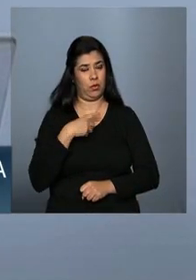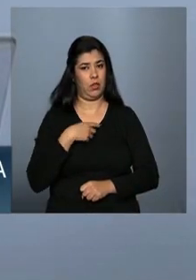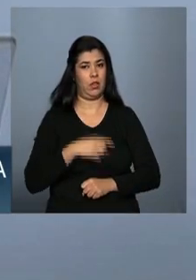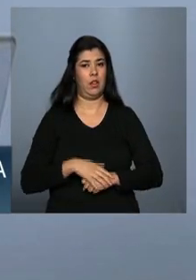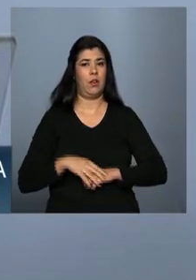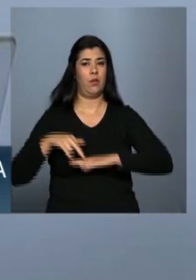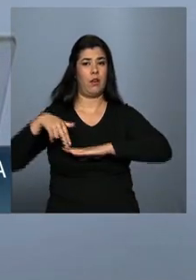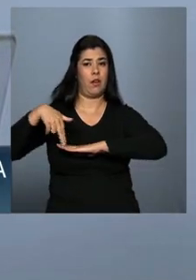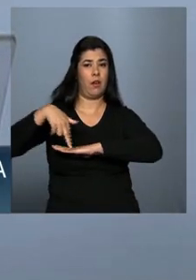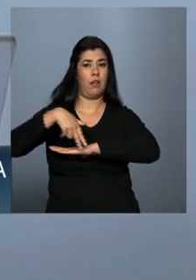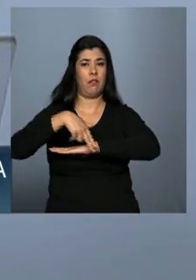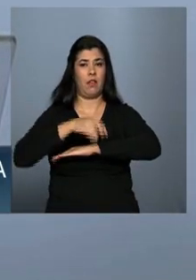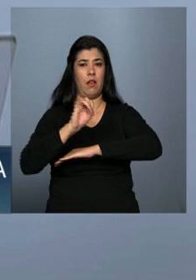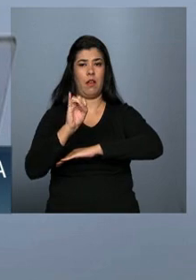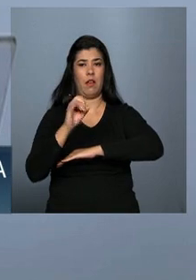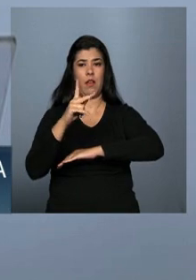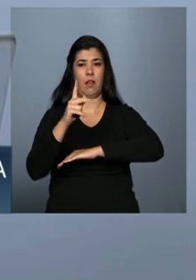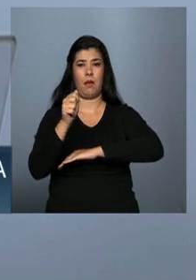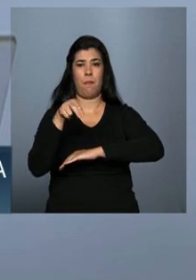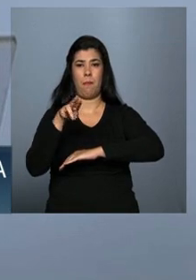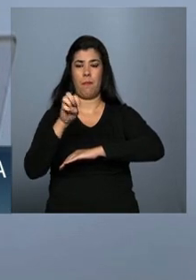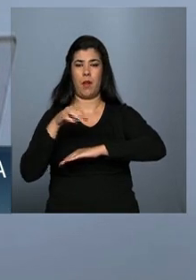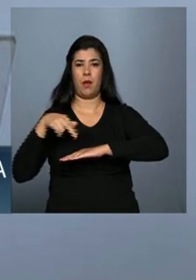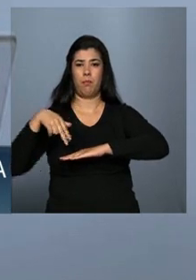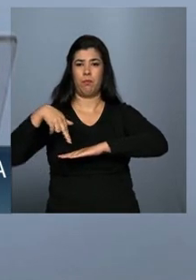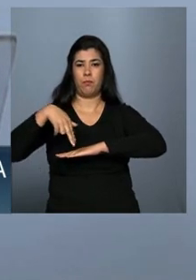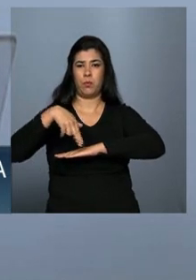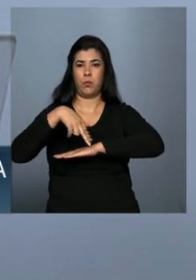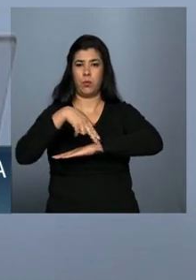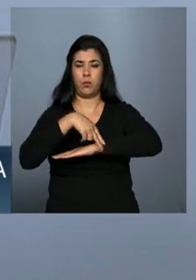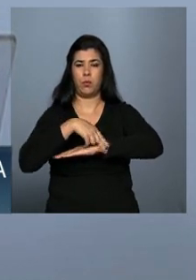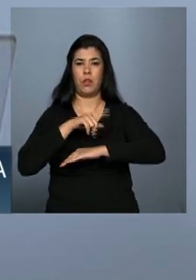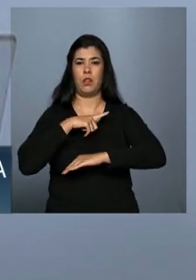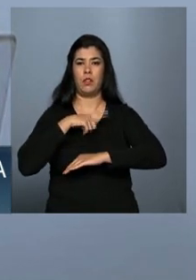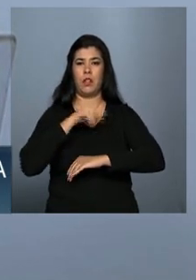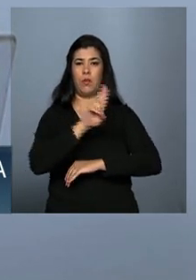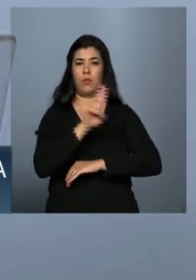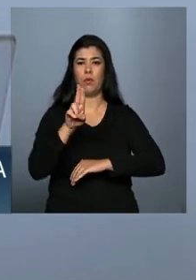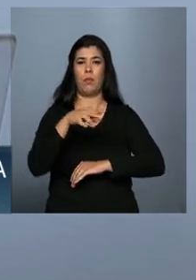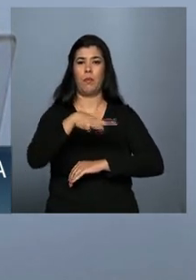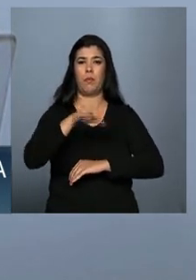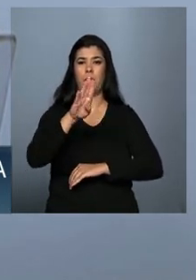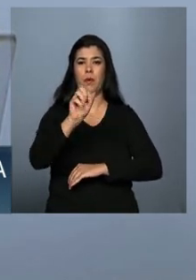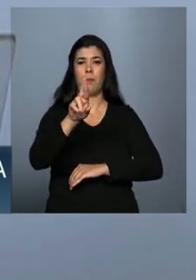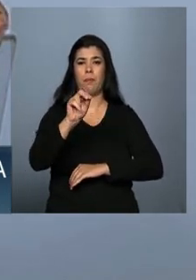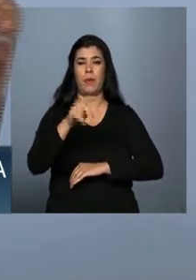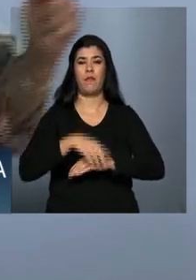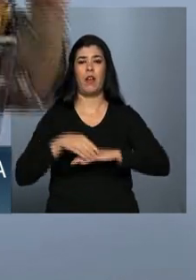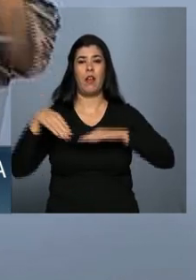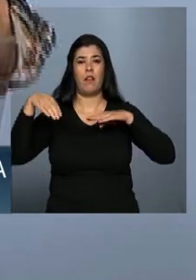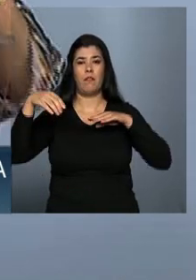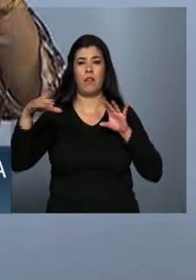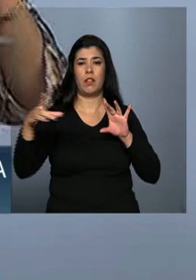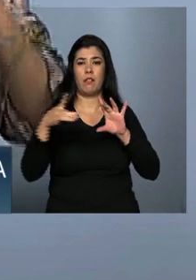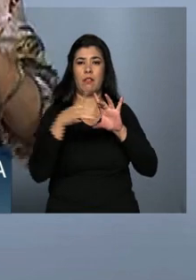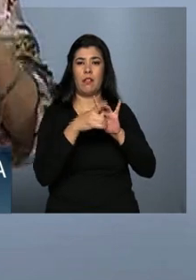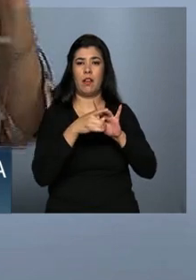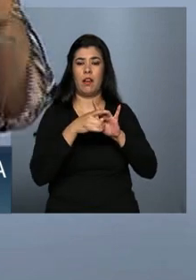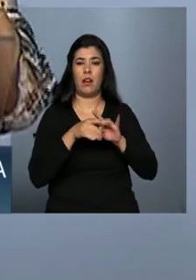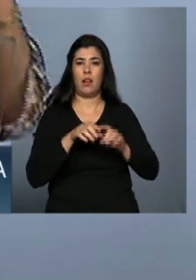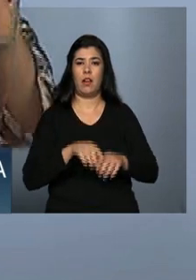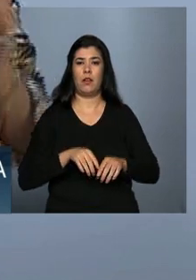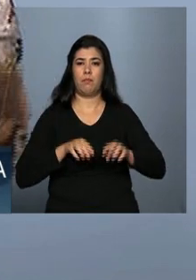à Barra, via Rocinha. É importante falar o via Rocinha, porque integra